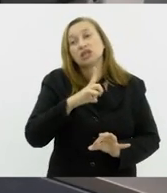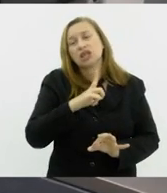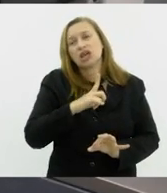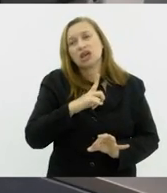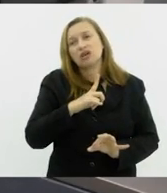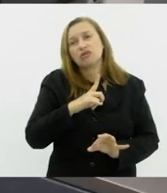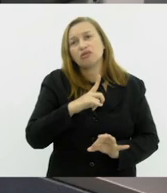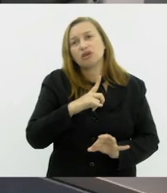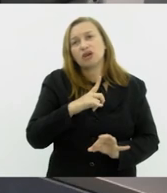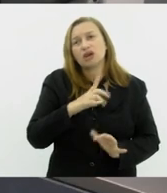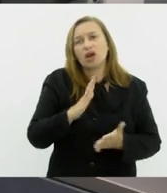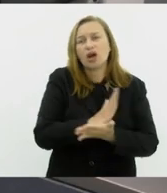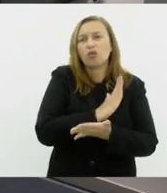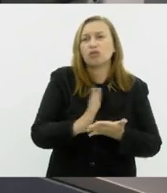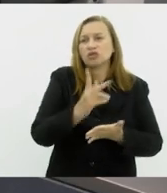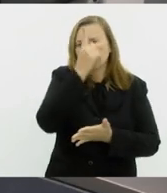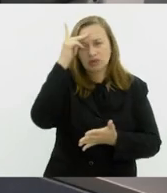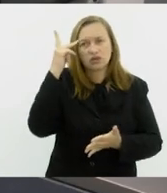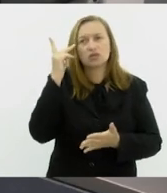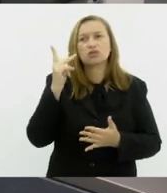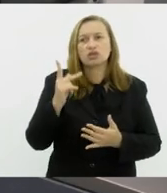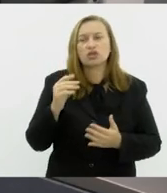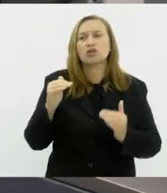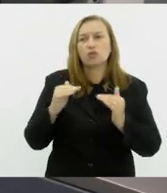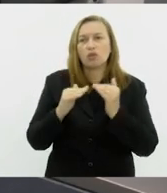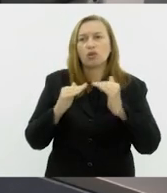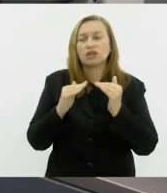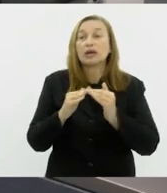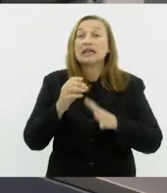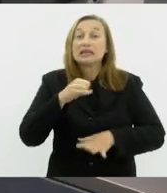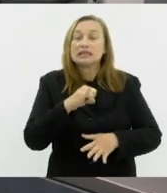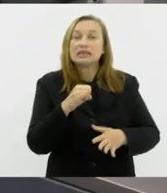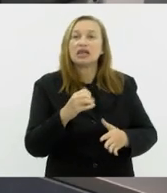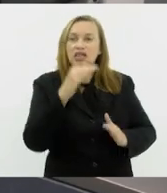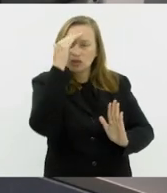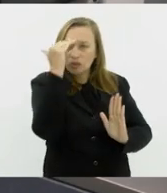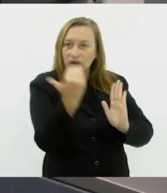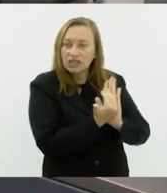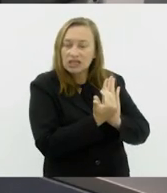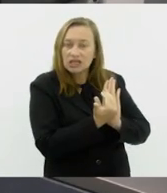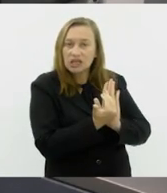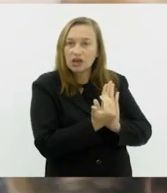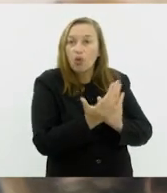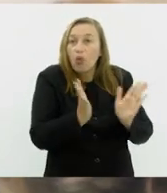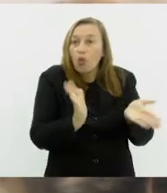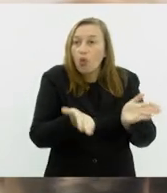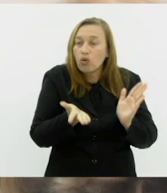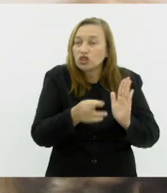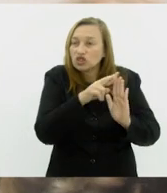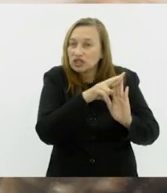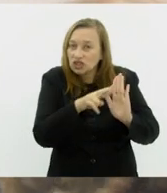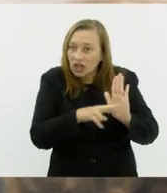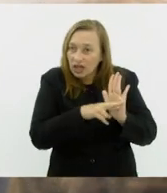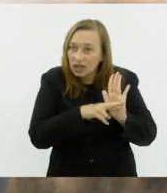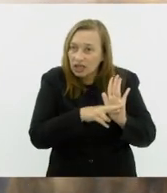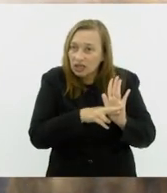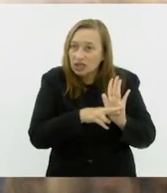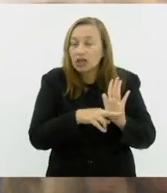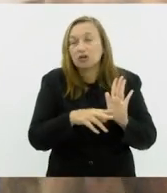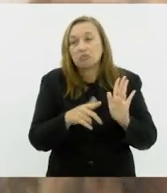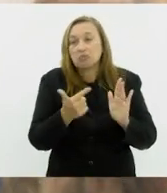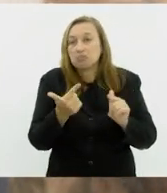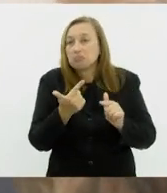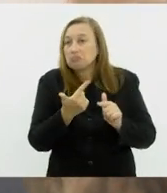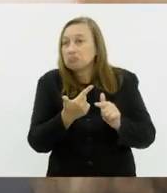de vários, então, olha só, recomendações de apoio. Se eles cumprirem o que está previsto hoje nas cartas, nós não vamos ter